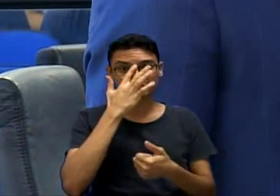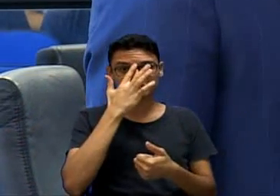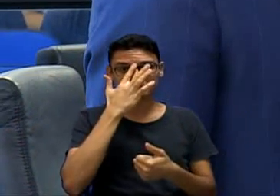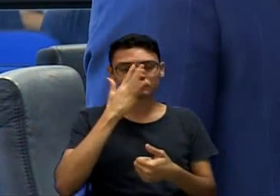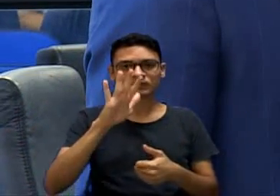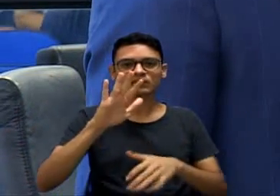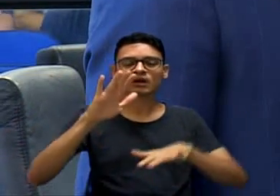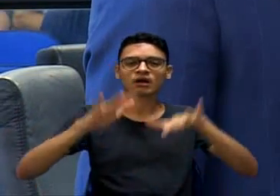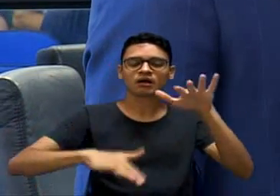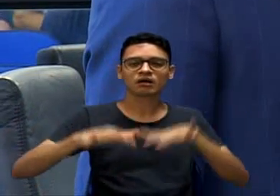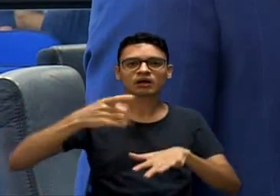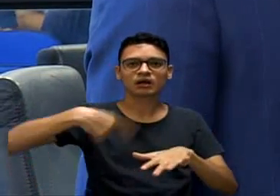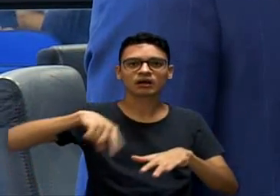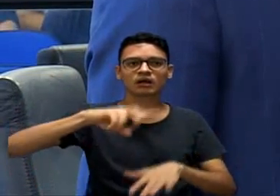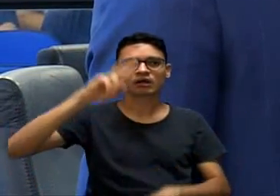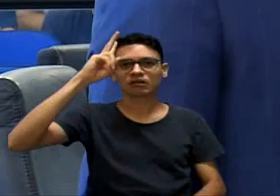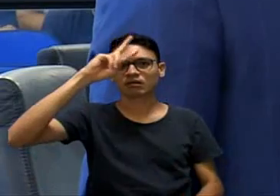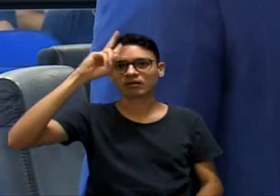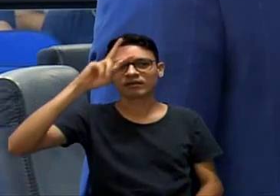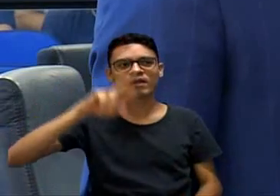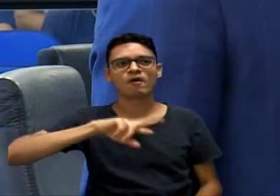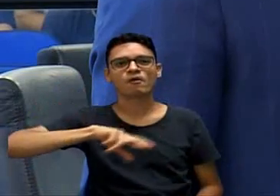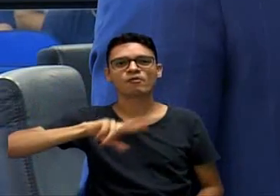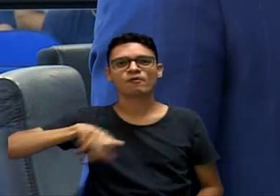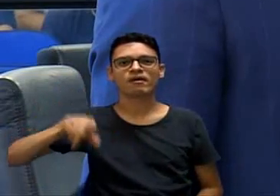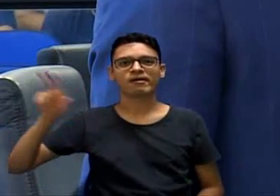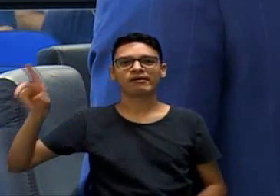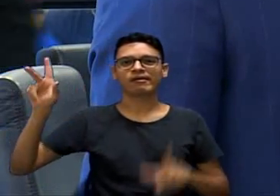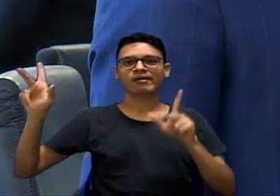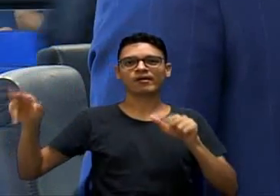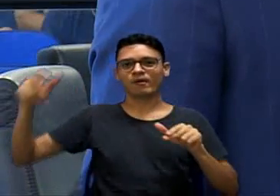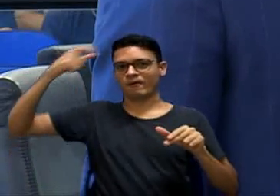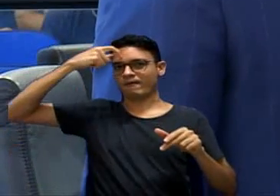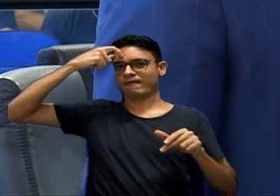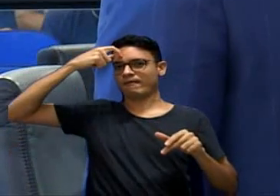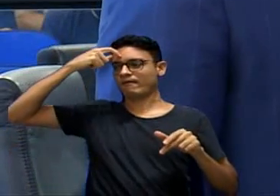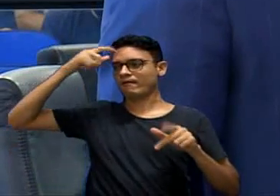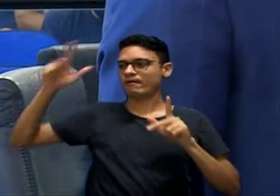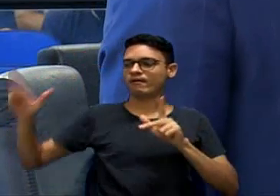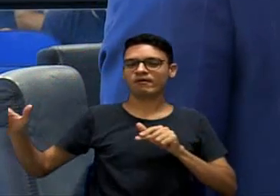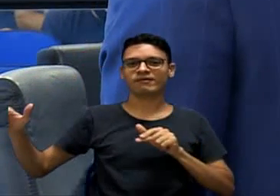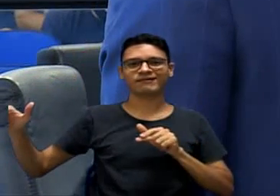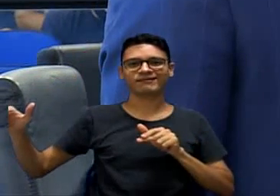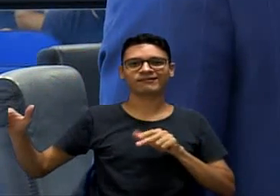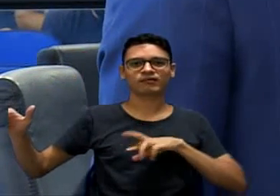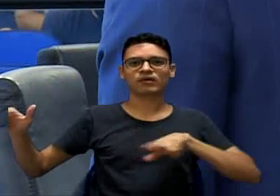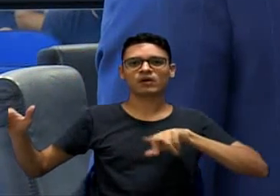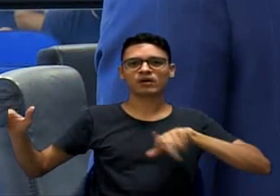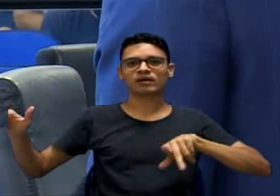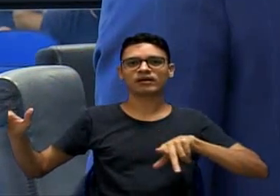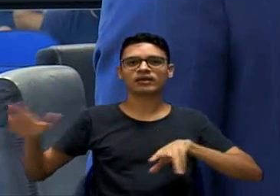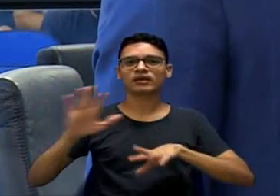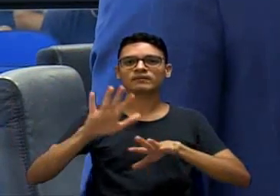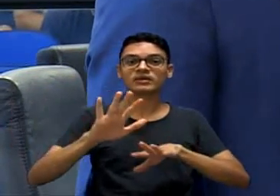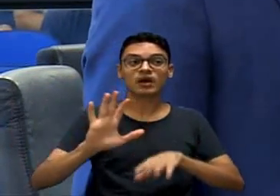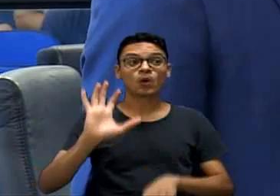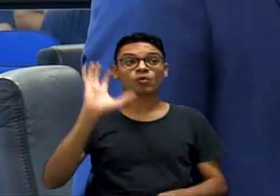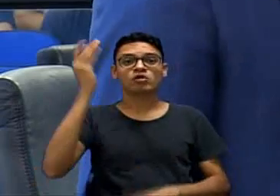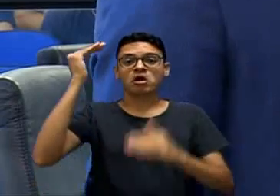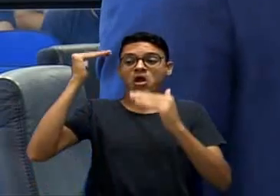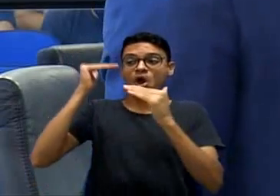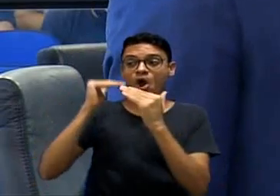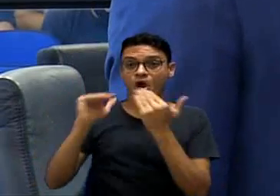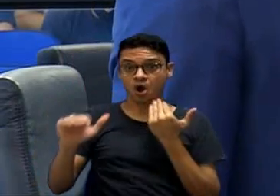a nossa realidade não é a realidade da pessoa alheia. E quando isso acontece, divergência